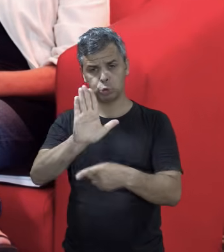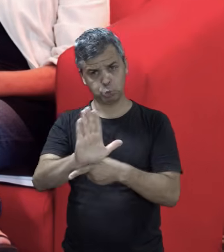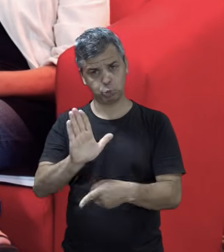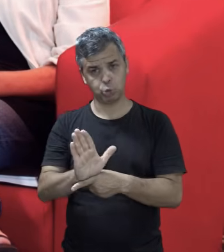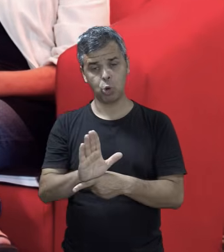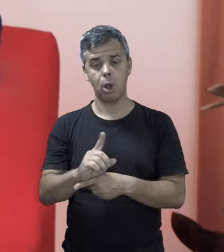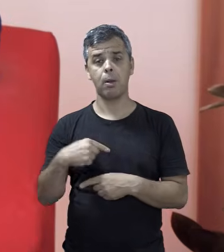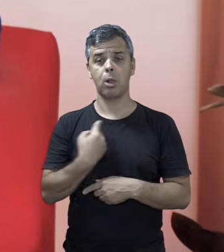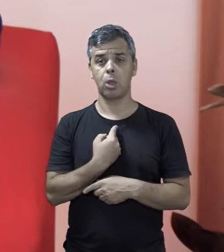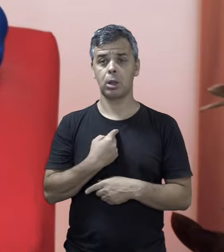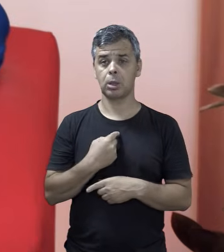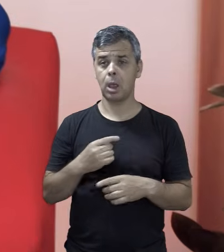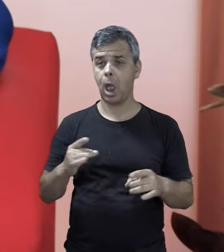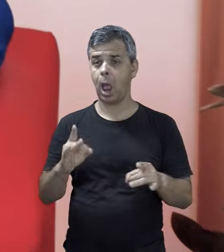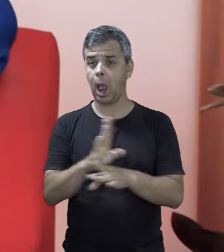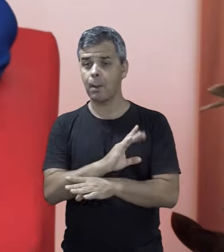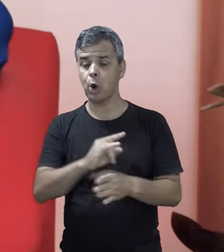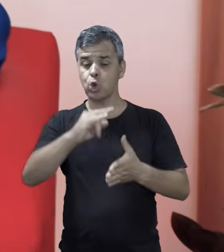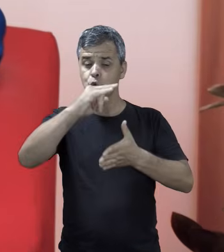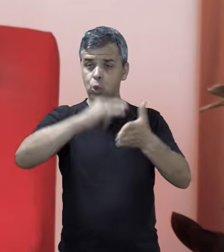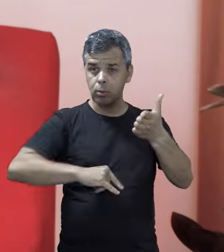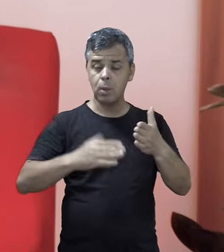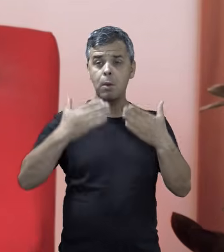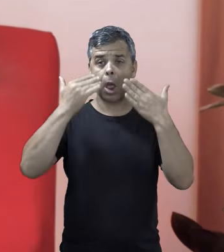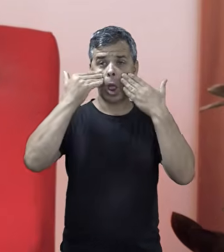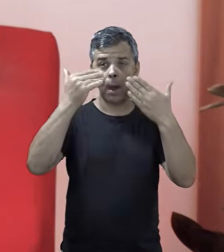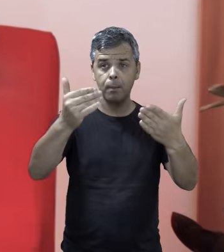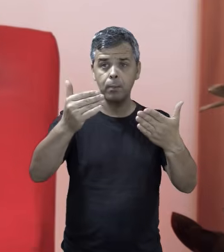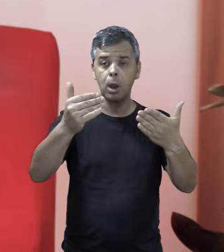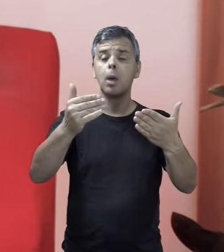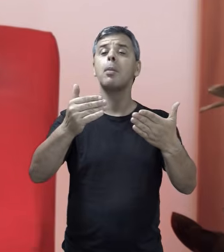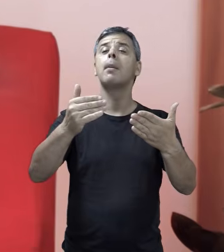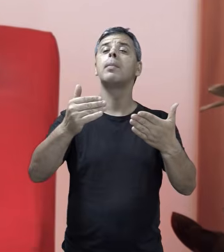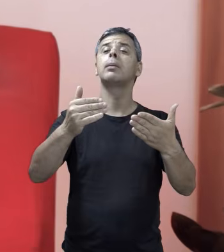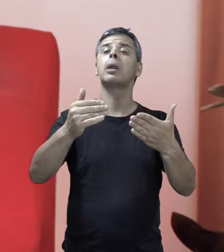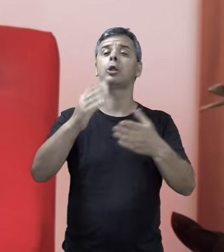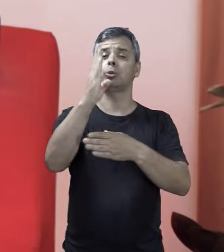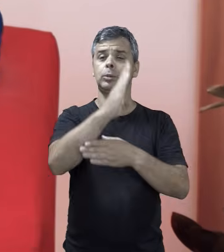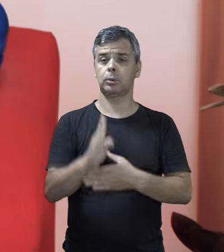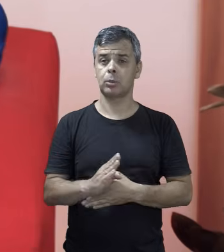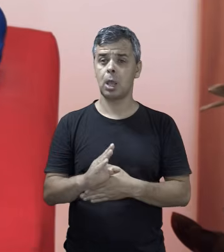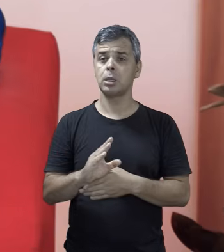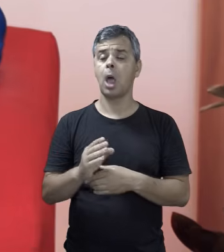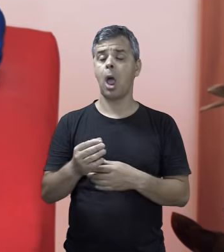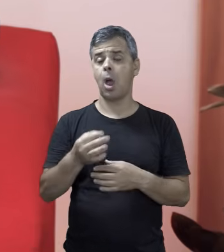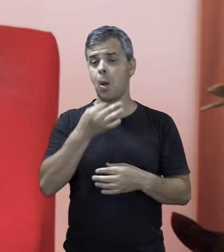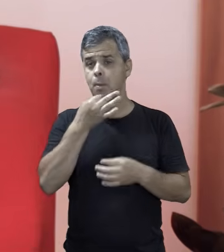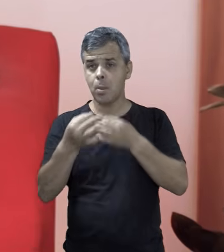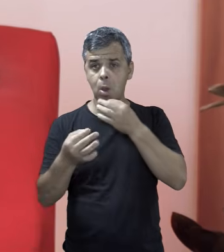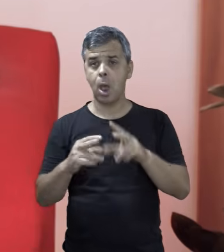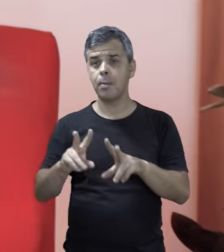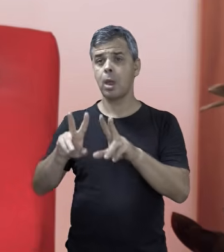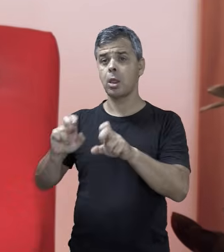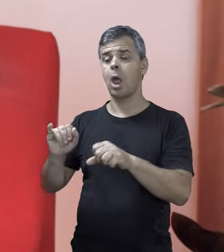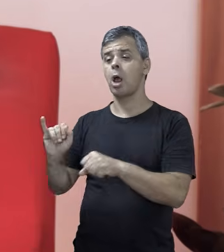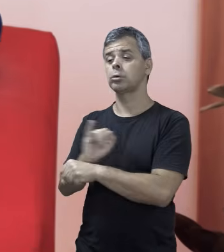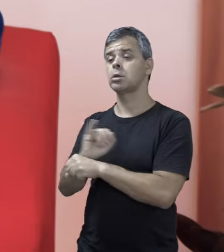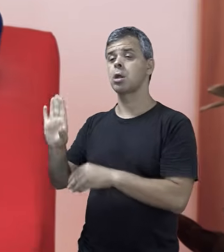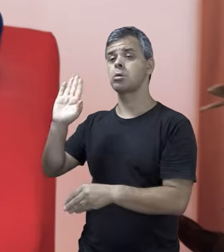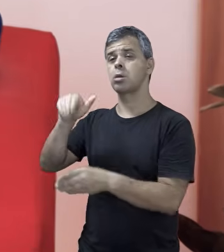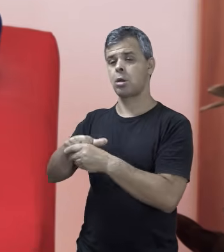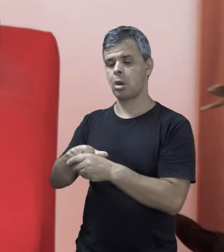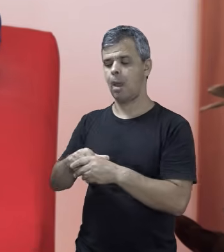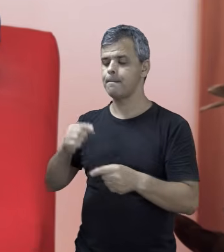A gente finalizou a nossa minuta e agora nós vamos apresentar para o país para receber essas contribuições. E o outro tema é a tática eleitoral